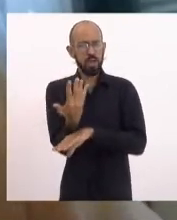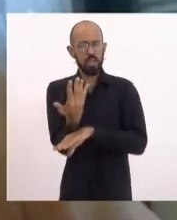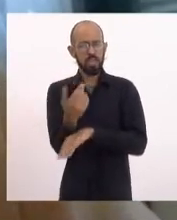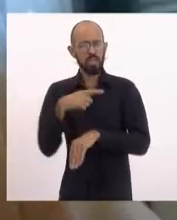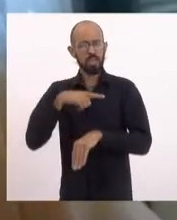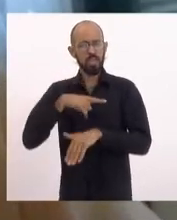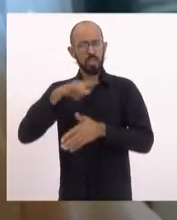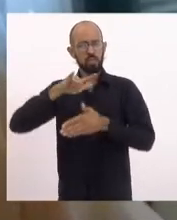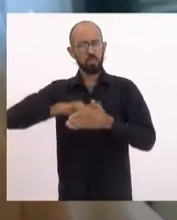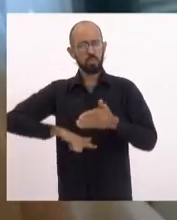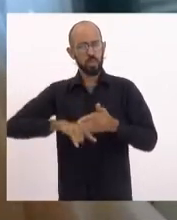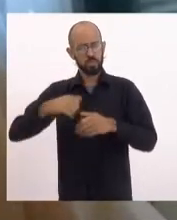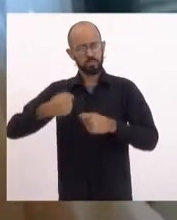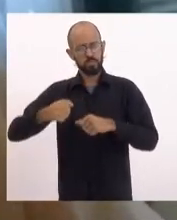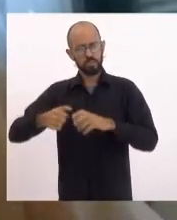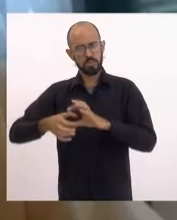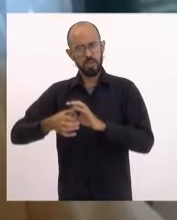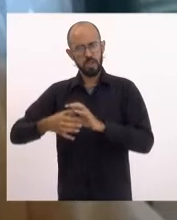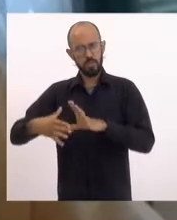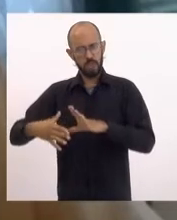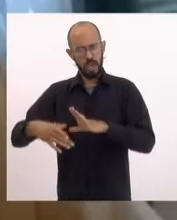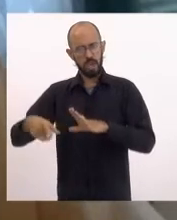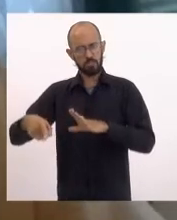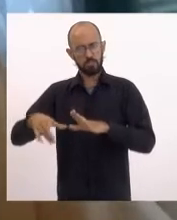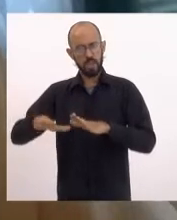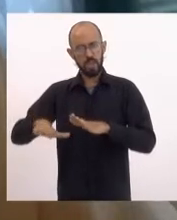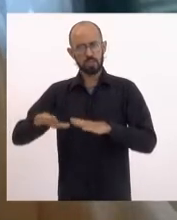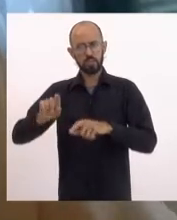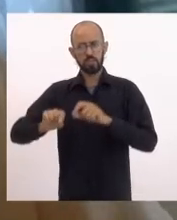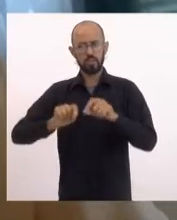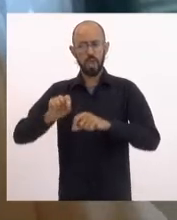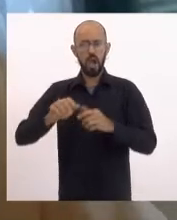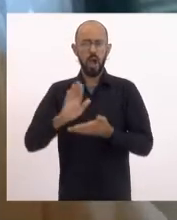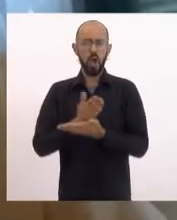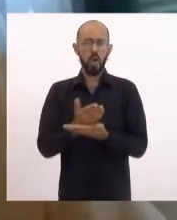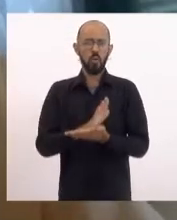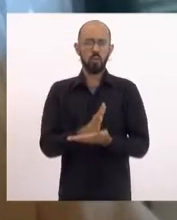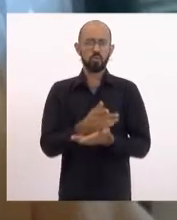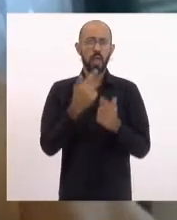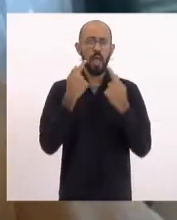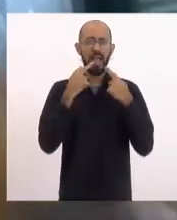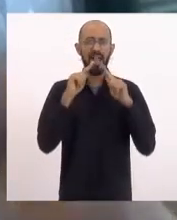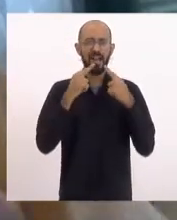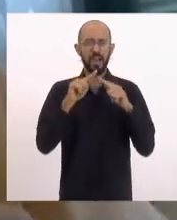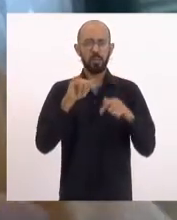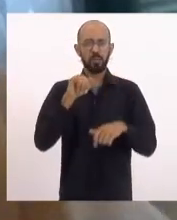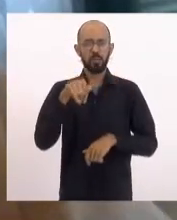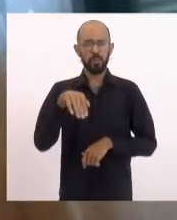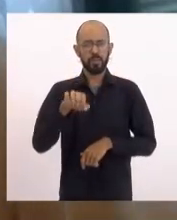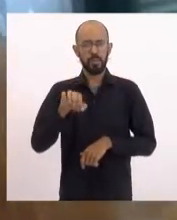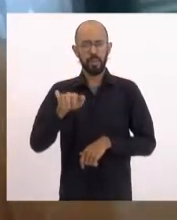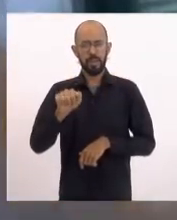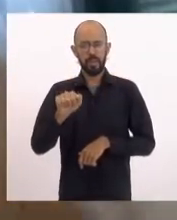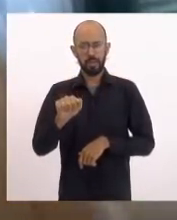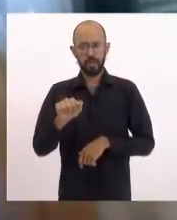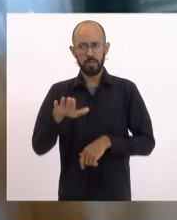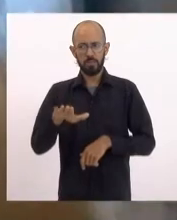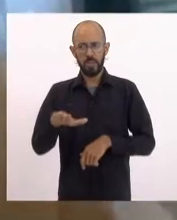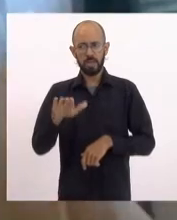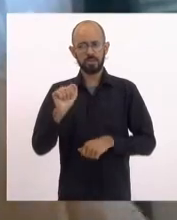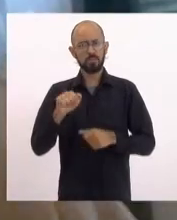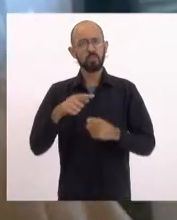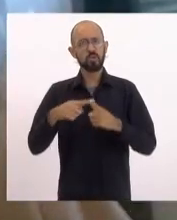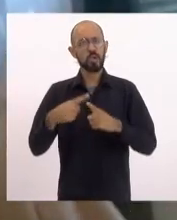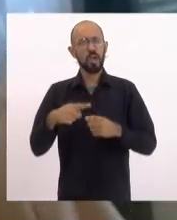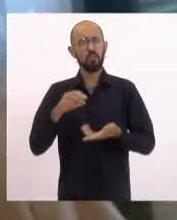muitas vezes até há quem critique o INEA. Então está na hora, por ter falta de gente